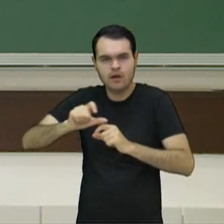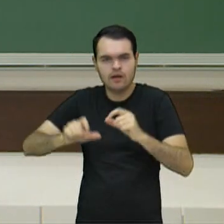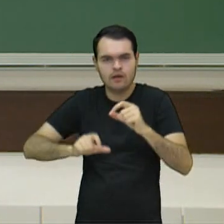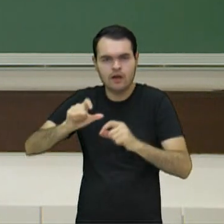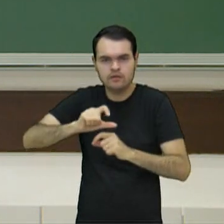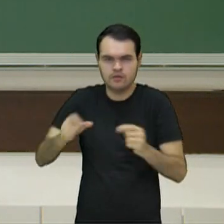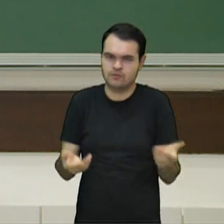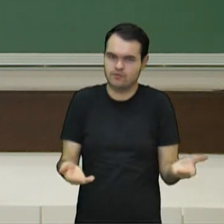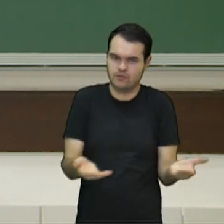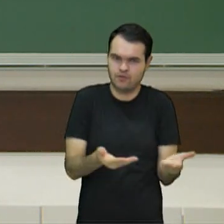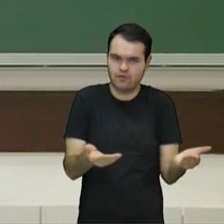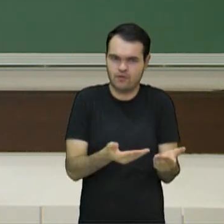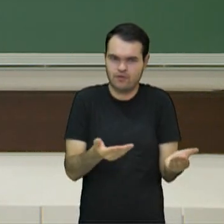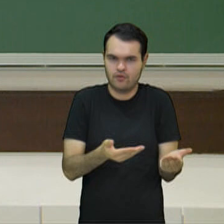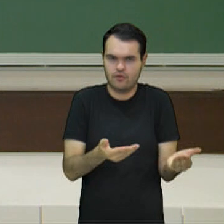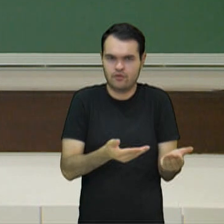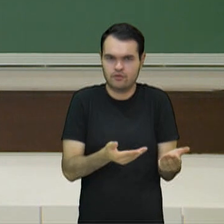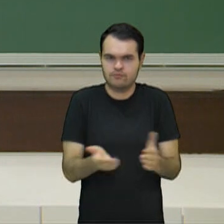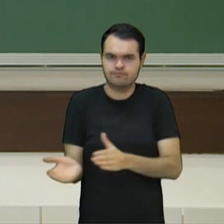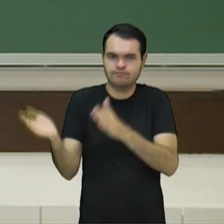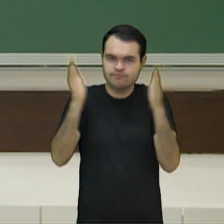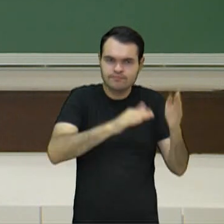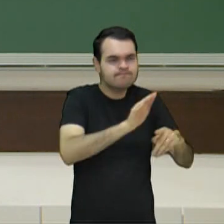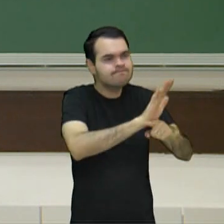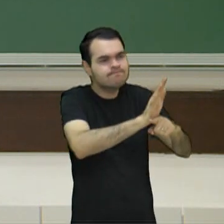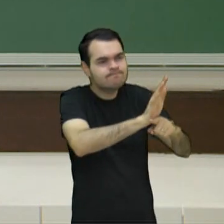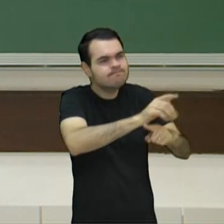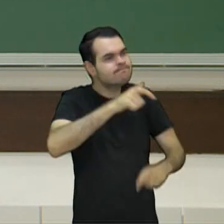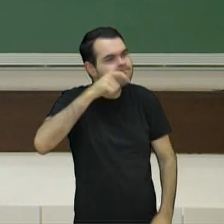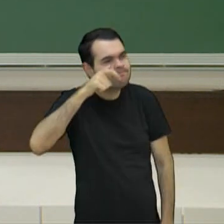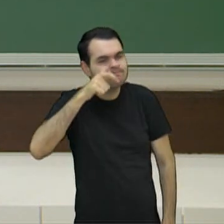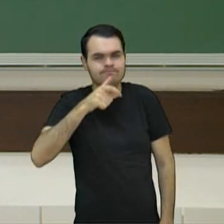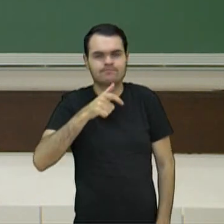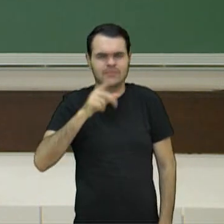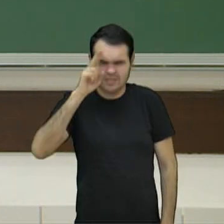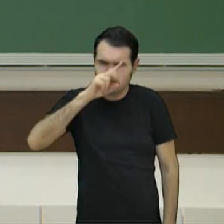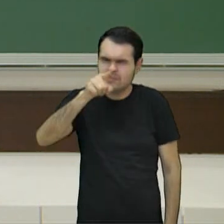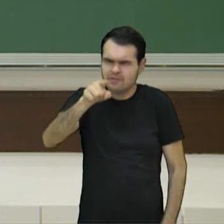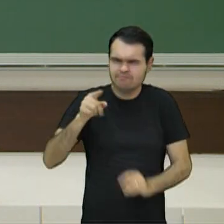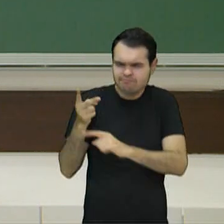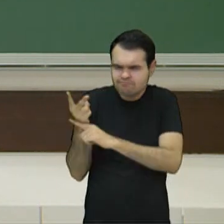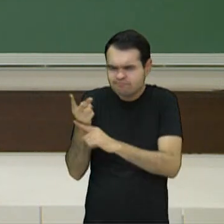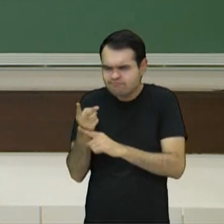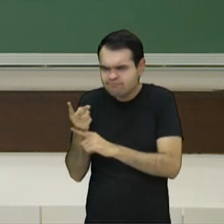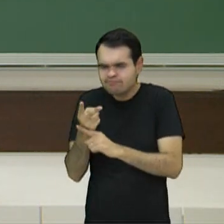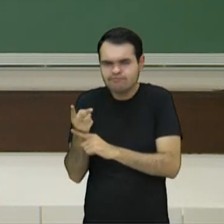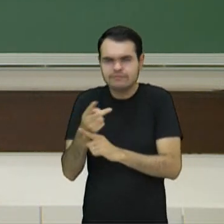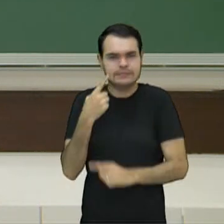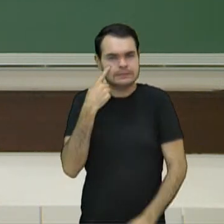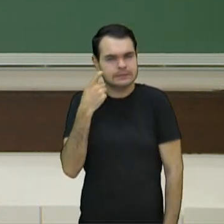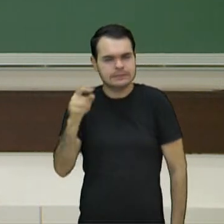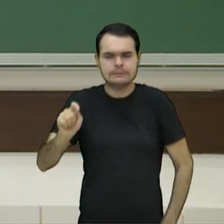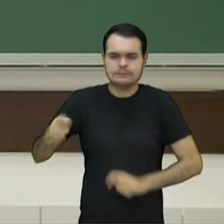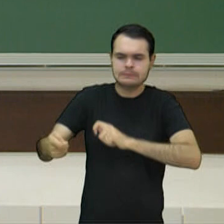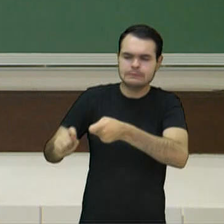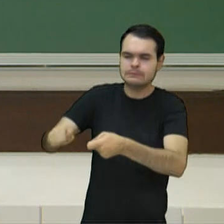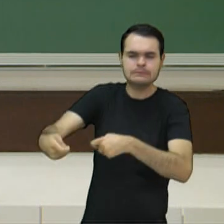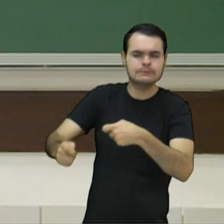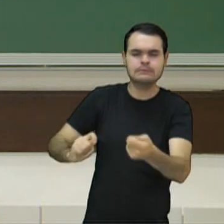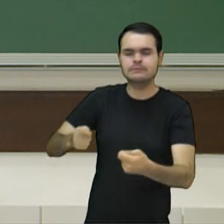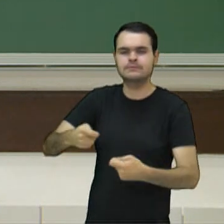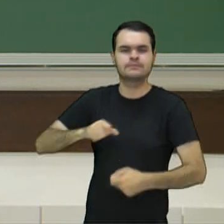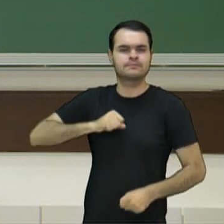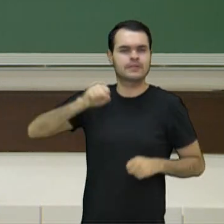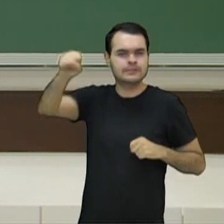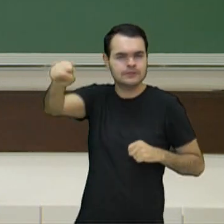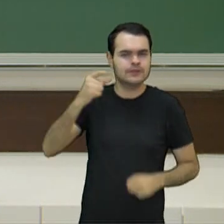e hoje a gente tem a parte televisionada. Lembrem-se disso, dá uma procuradinha quem tiver o interesse, quem são esses personagens,